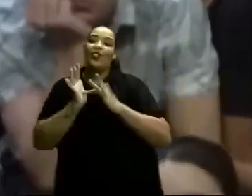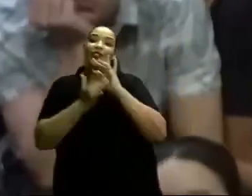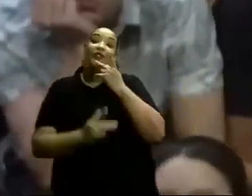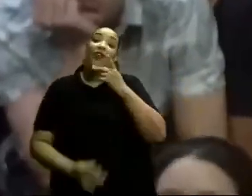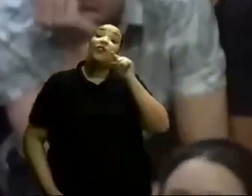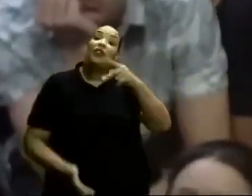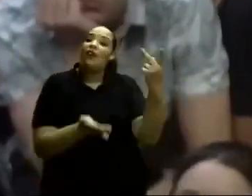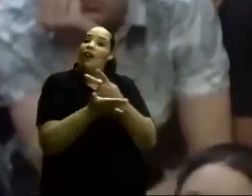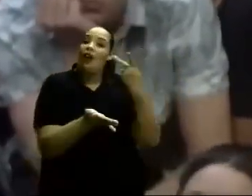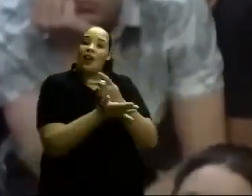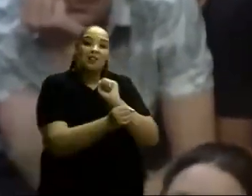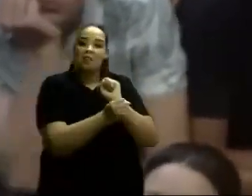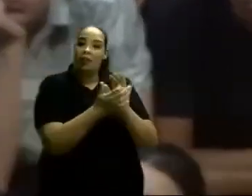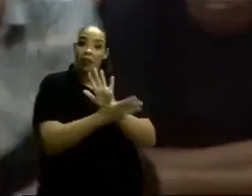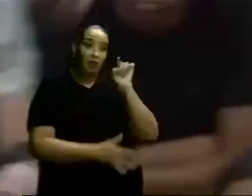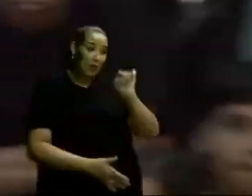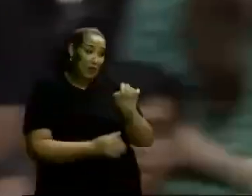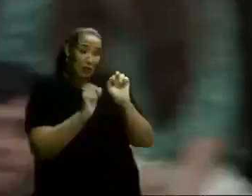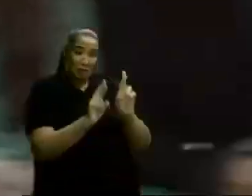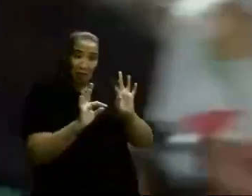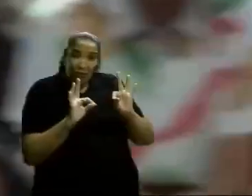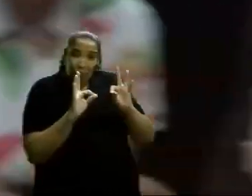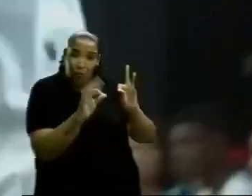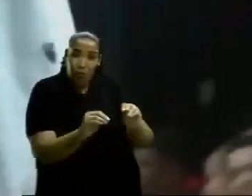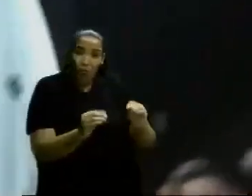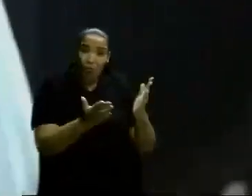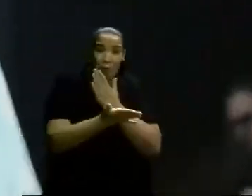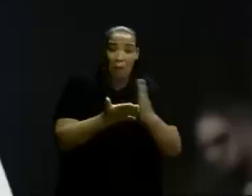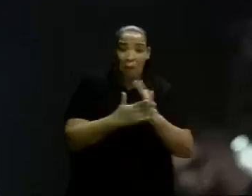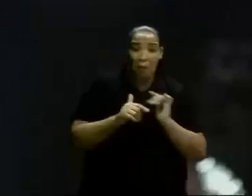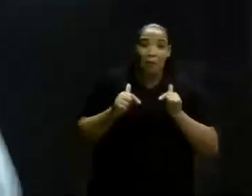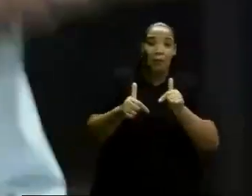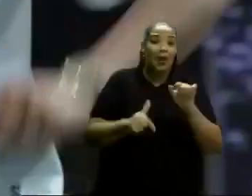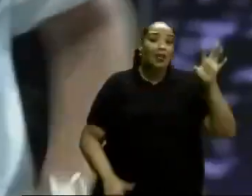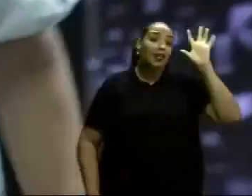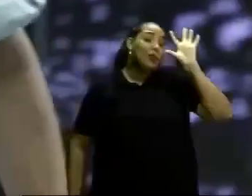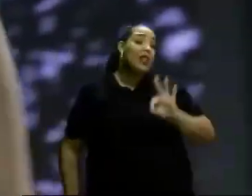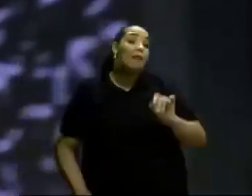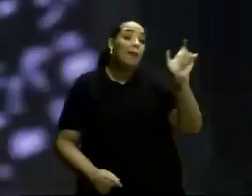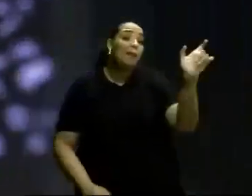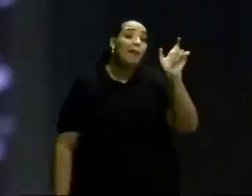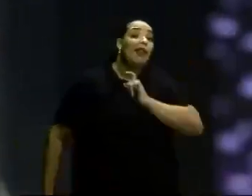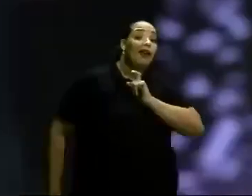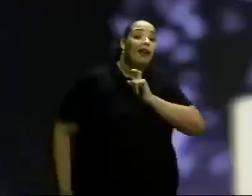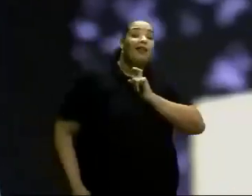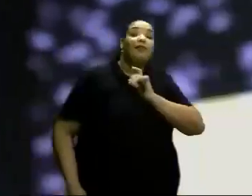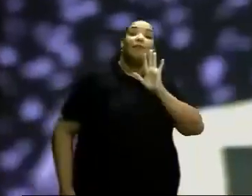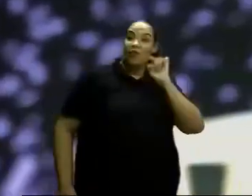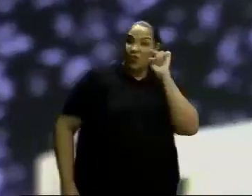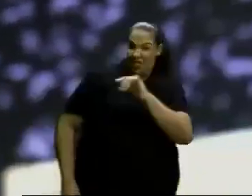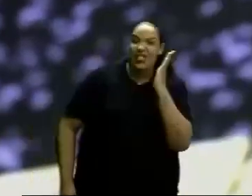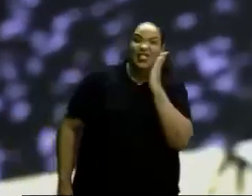do errado eu não espero nada, mas de você eu estou esperando alguma coisa. Porque ele não sabe qual é a palavra que tem sobre a vida dele, mas